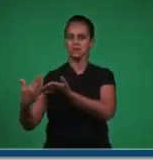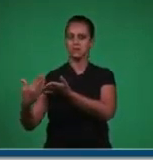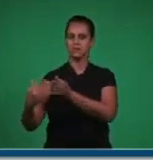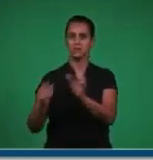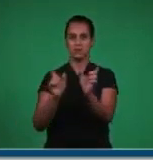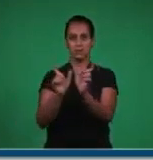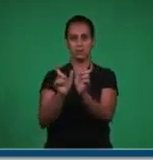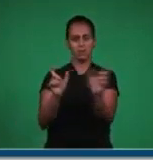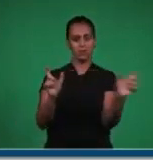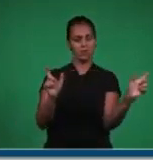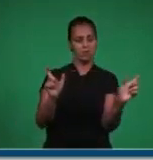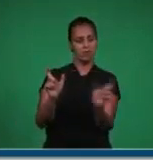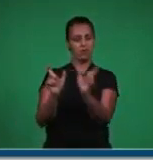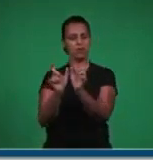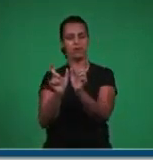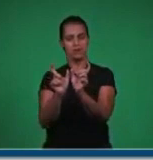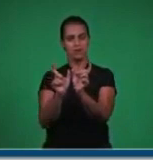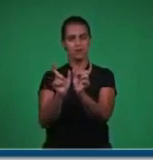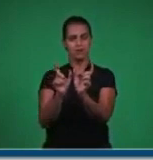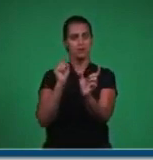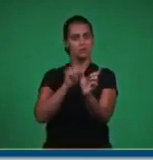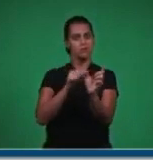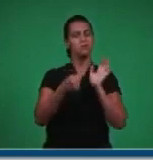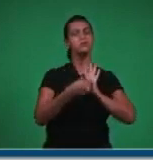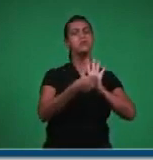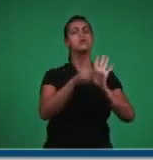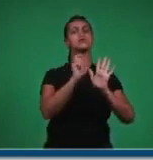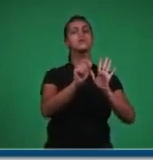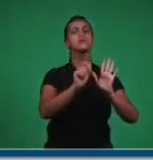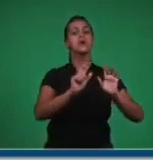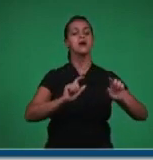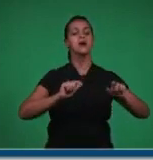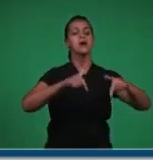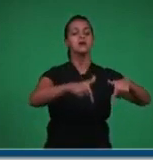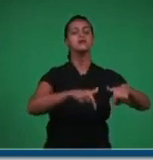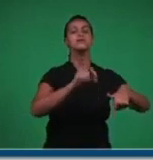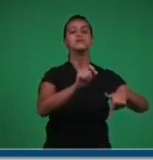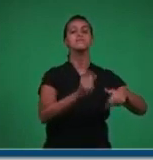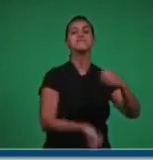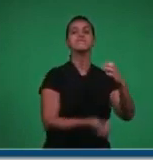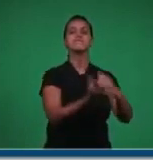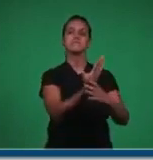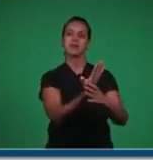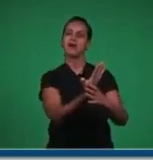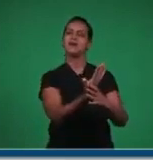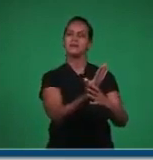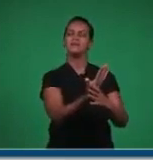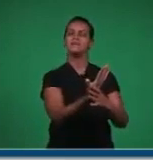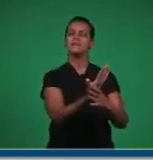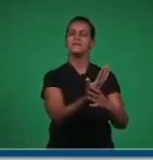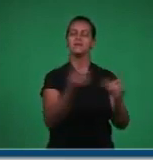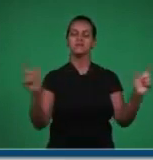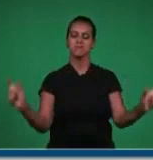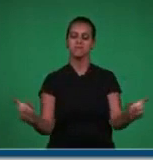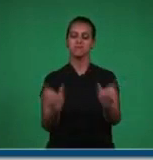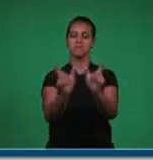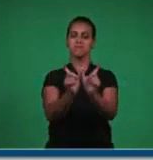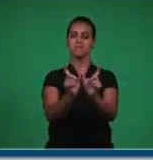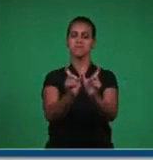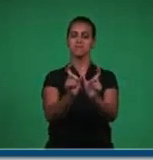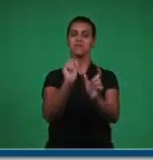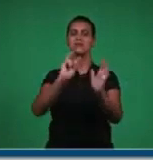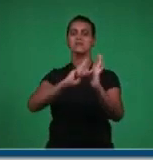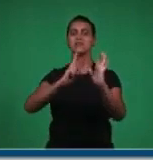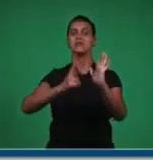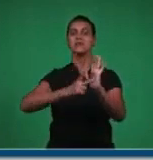ou processo que levou à existência alguma coisa. Então, se nós juntarmos tudo, criacionismo, fica uma teoria para